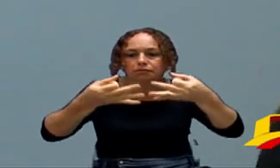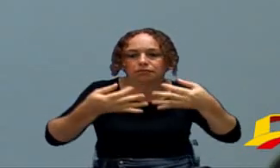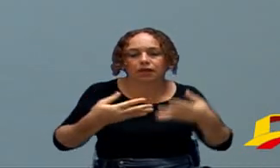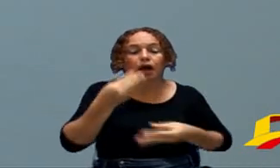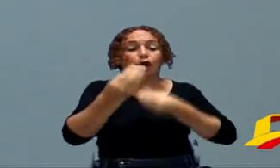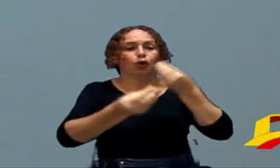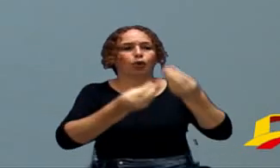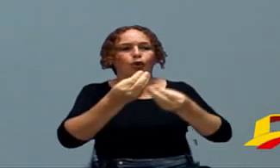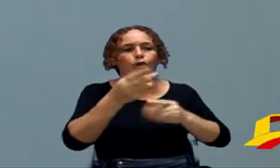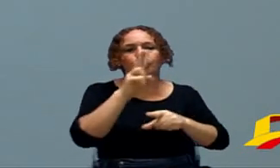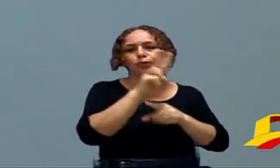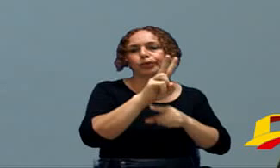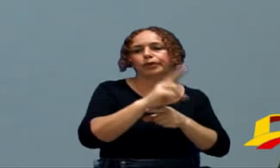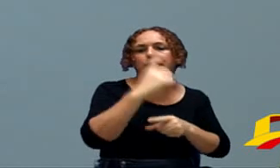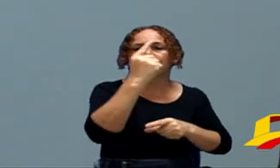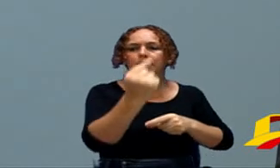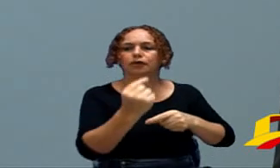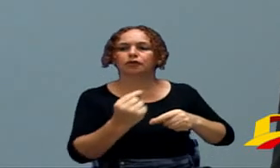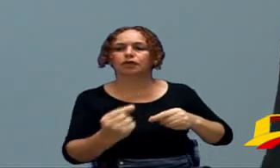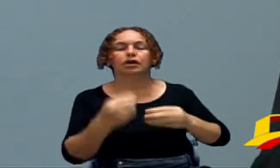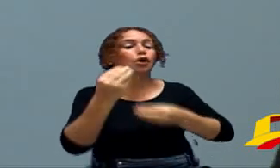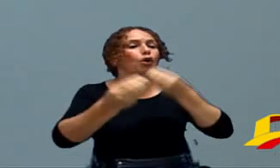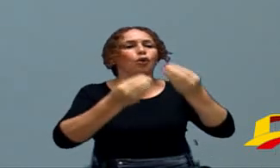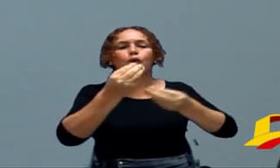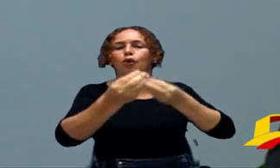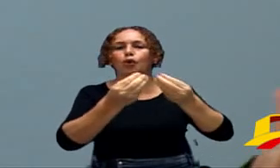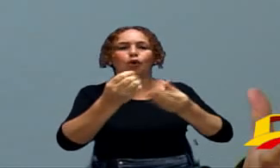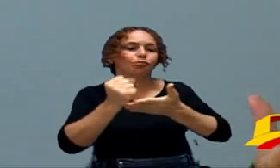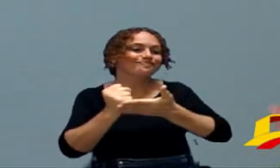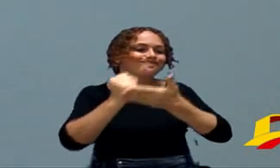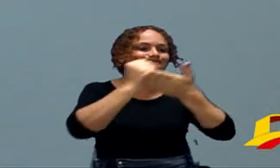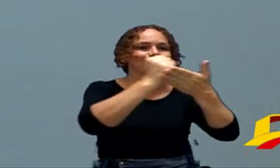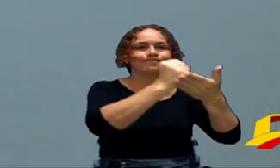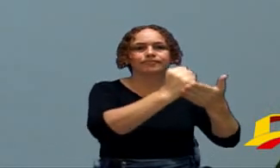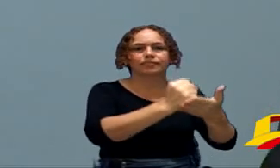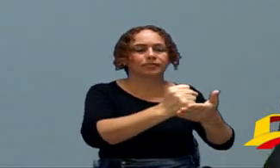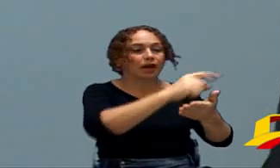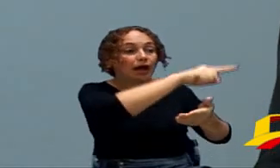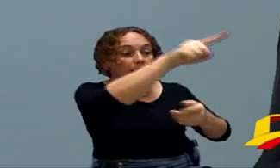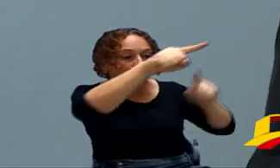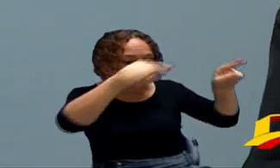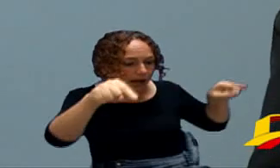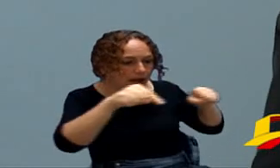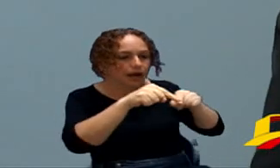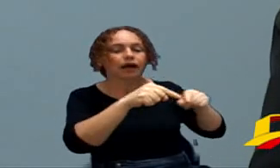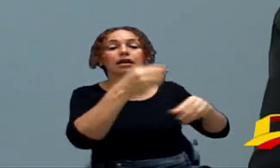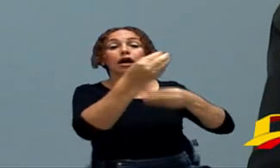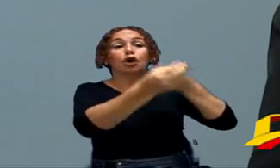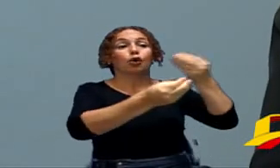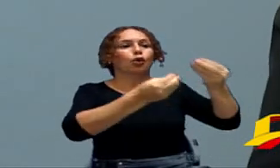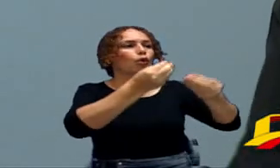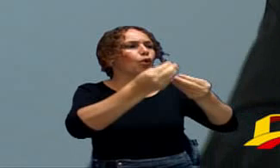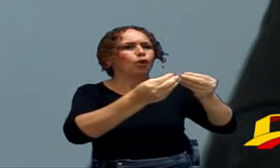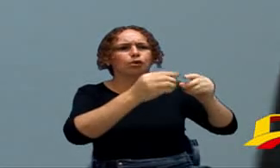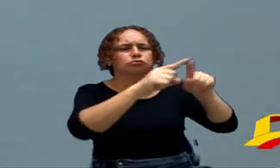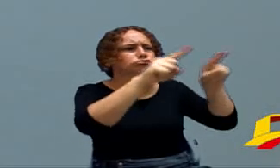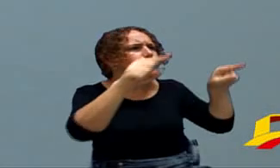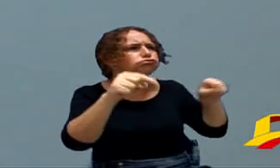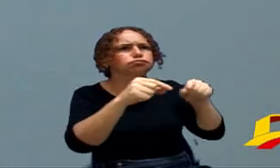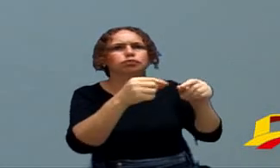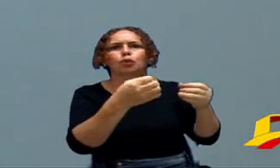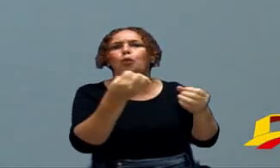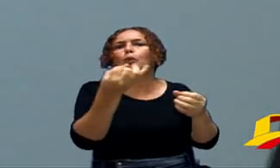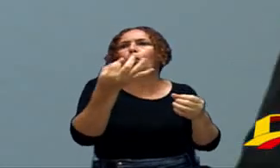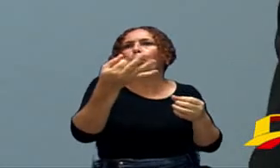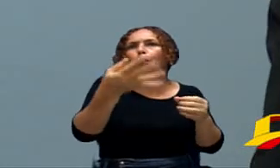transporte, qual que é o objetivo, quantos elefantes tem lá, qual que é o espaço que o elefante tem para se locomover, né? E daí